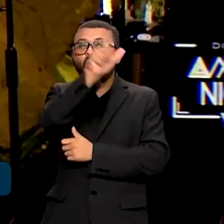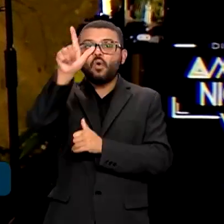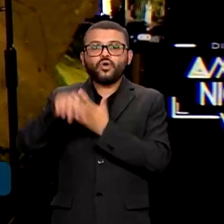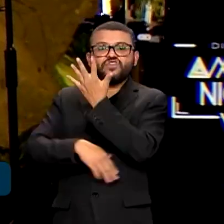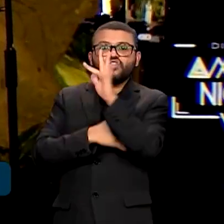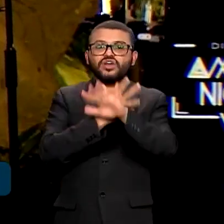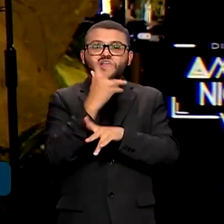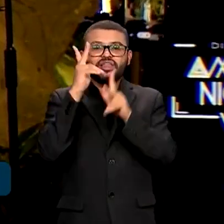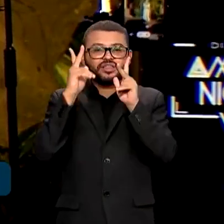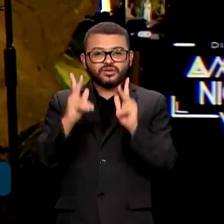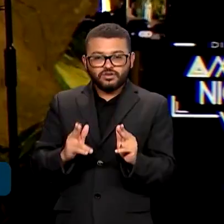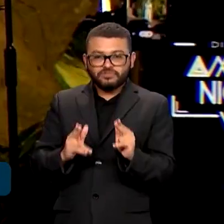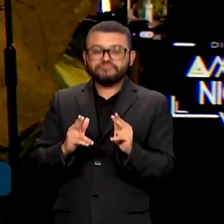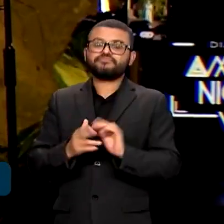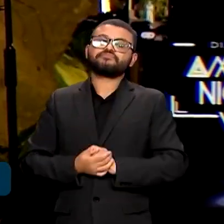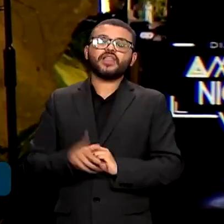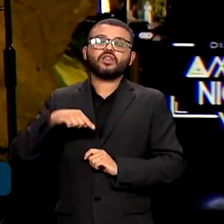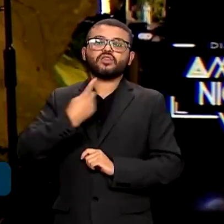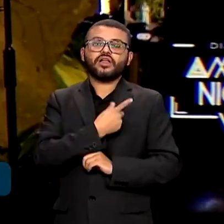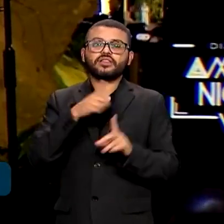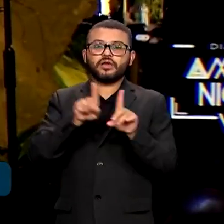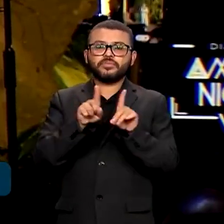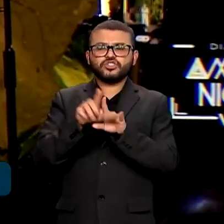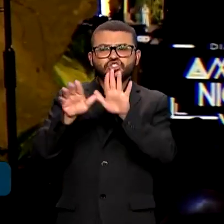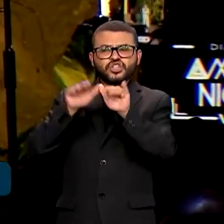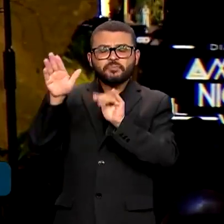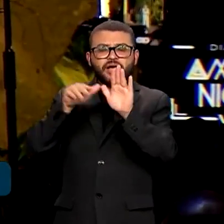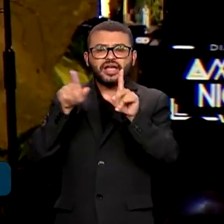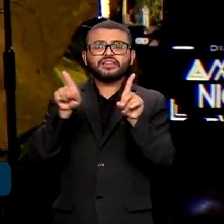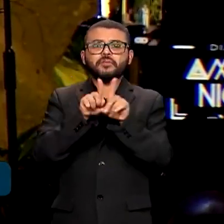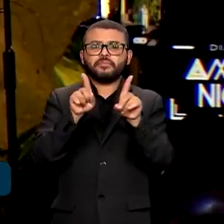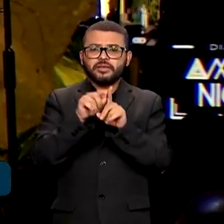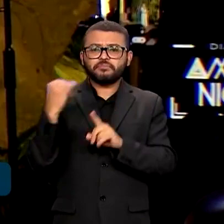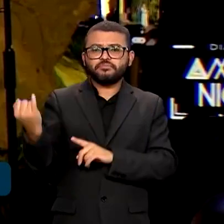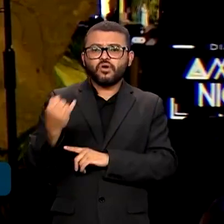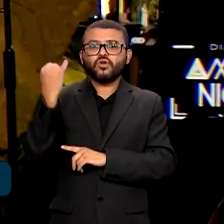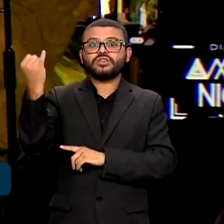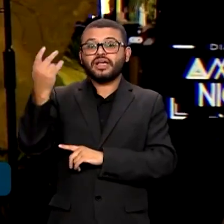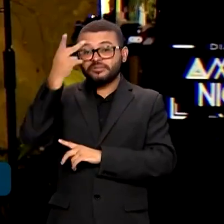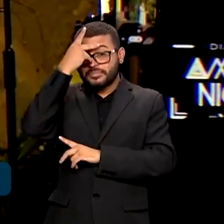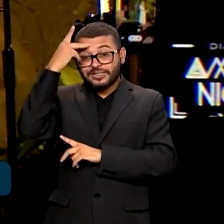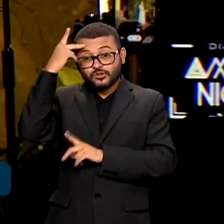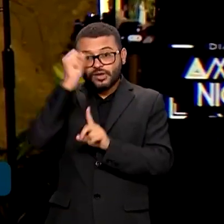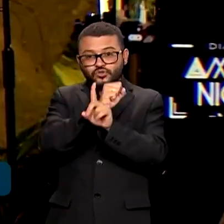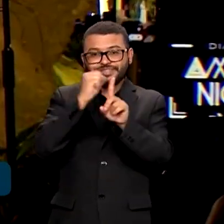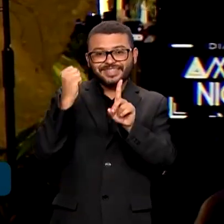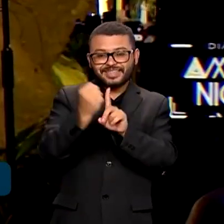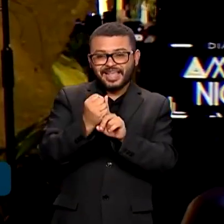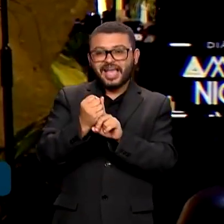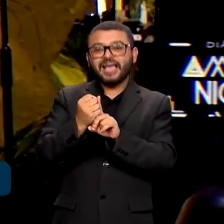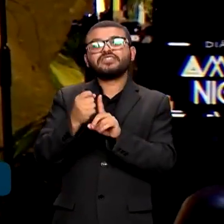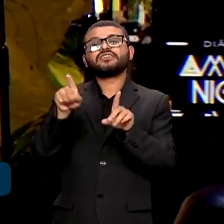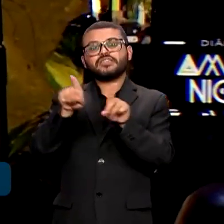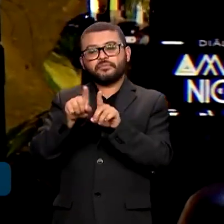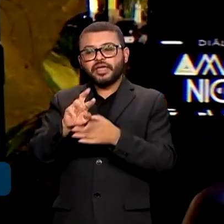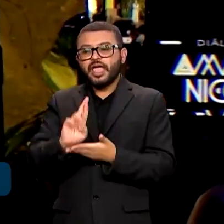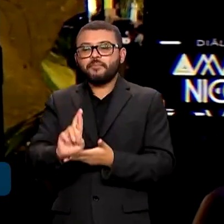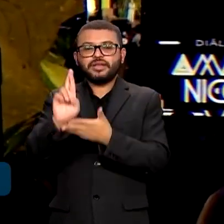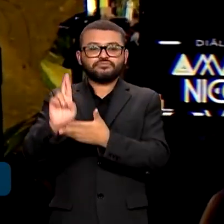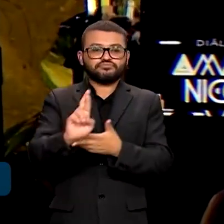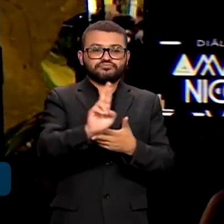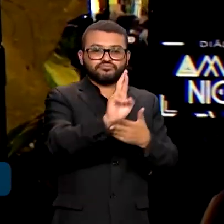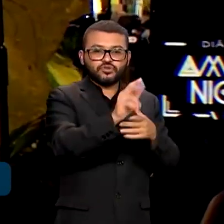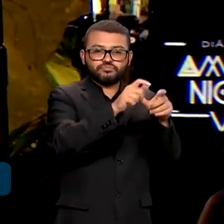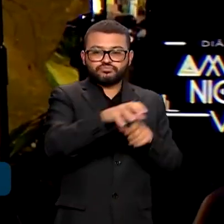tropicais. Mas fez questão de chamar também as sociedades, representantes dos mais